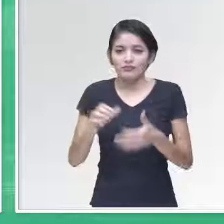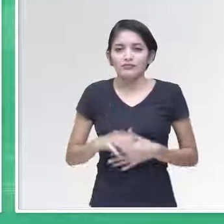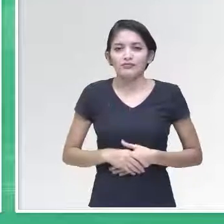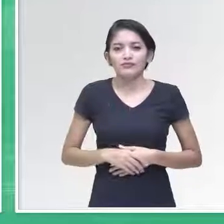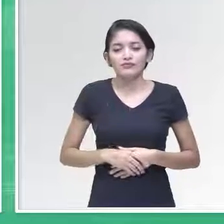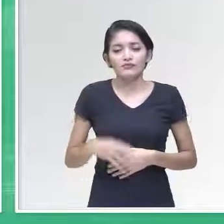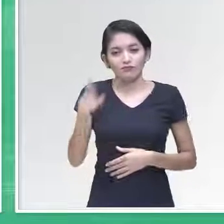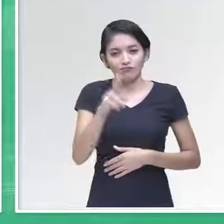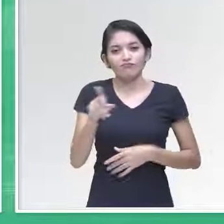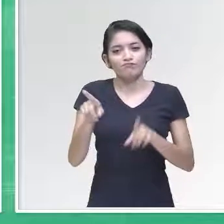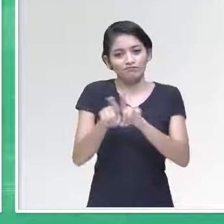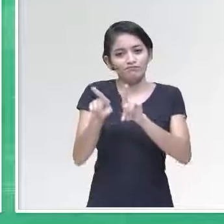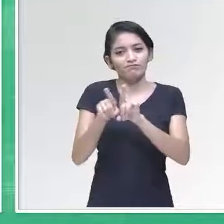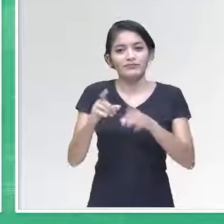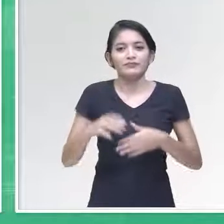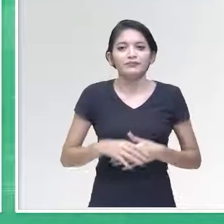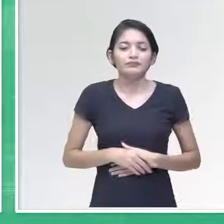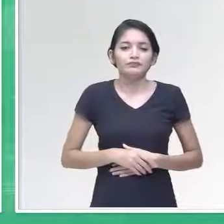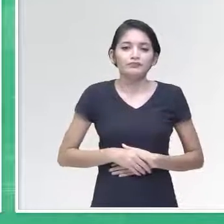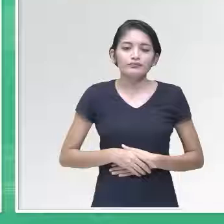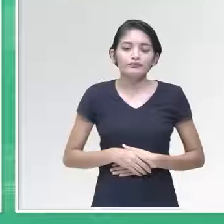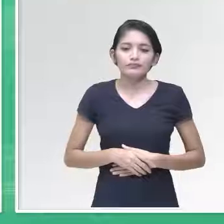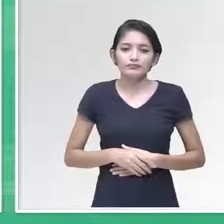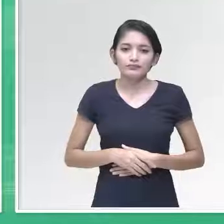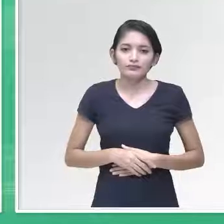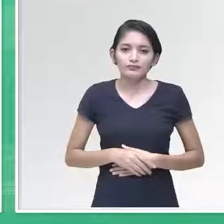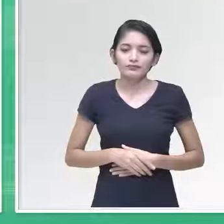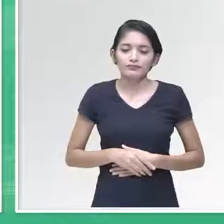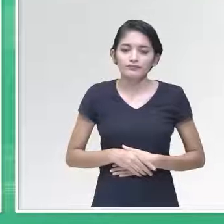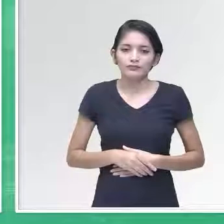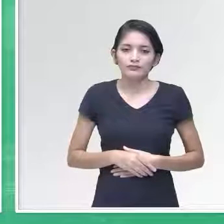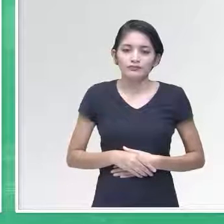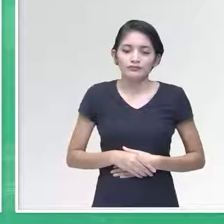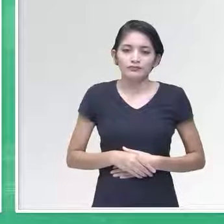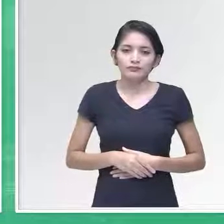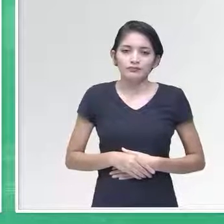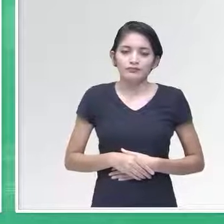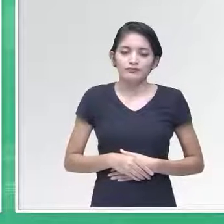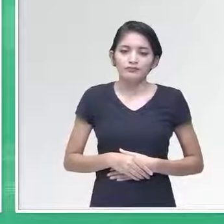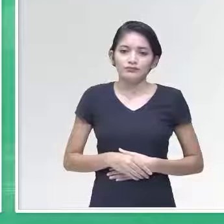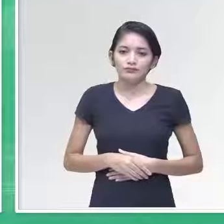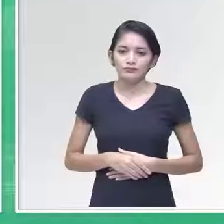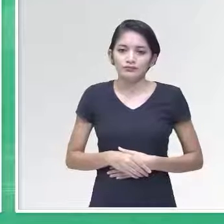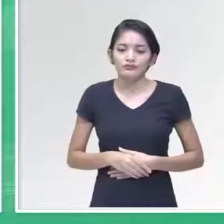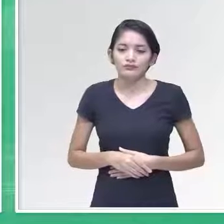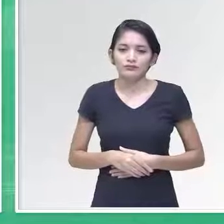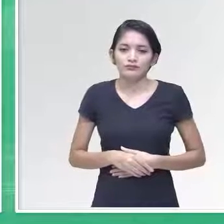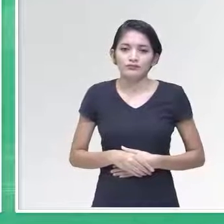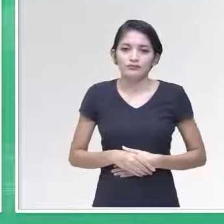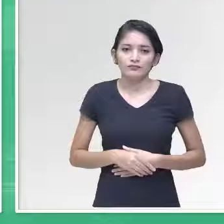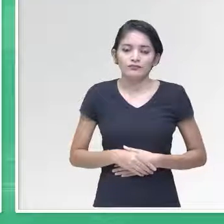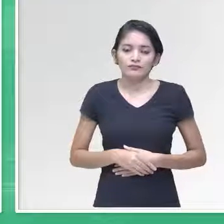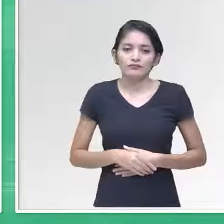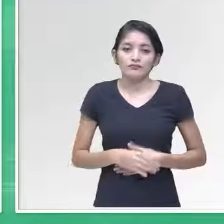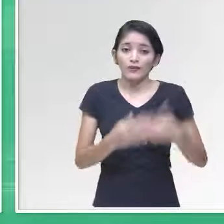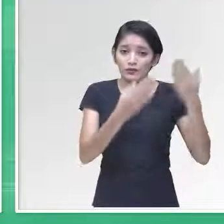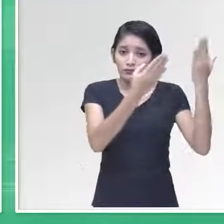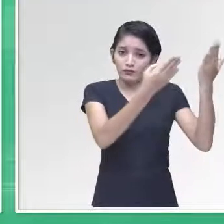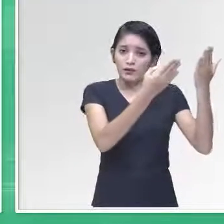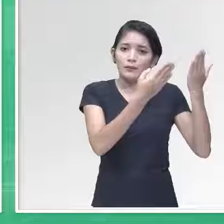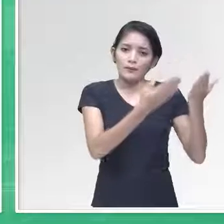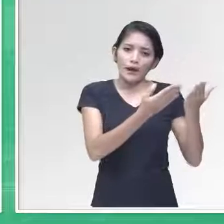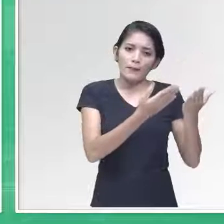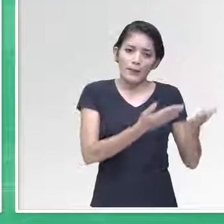mesmo, certo? Então, you were, we, no caso, were you, né? Were we, were they, were